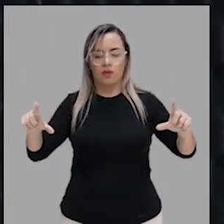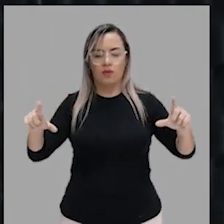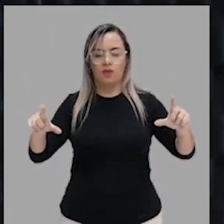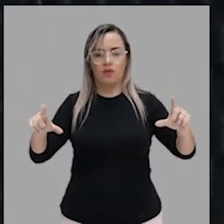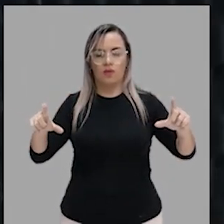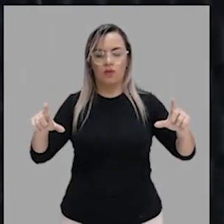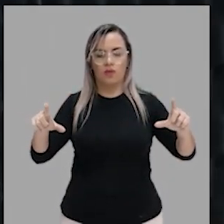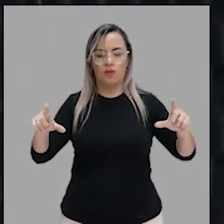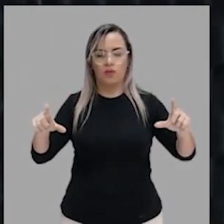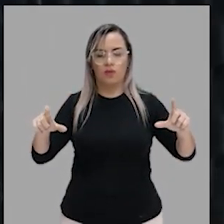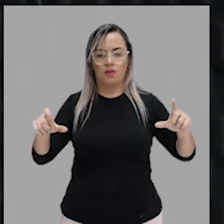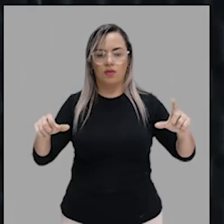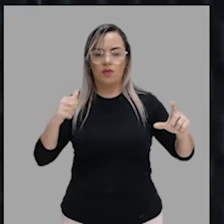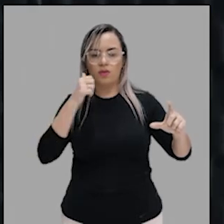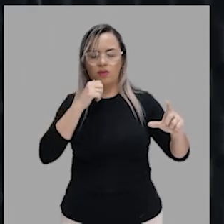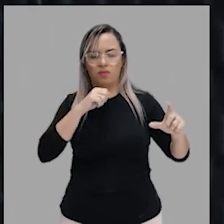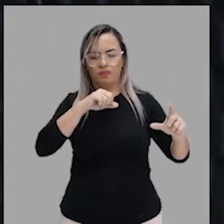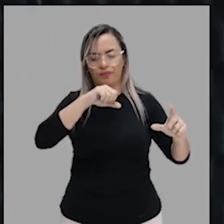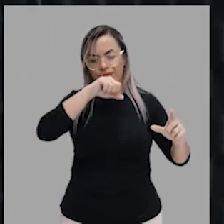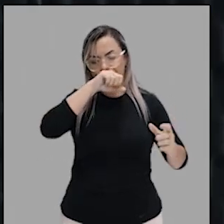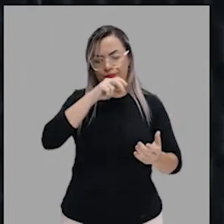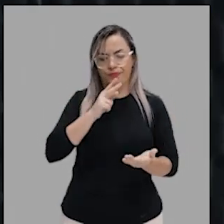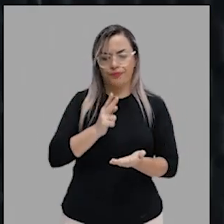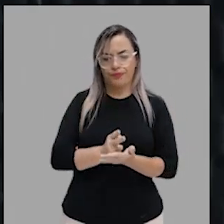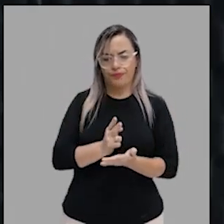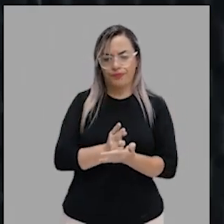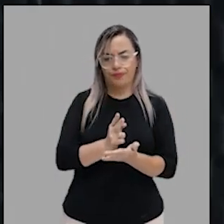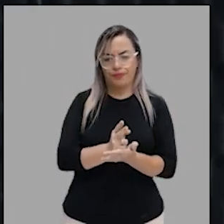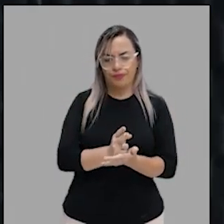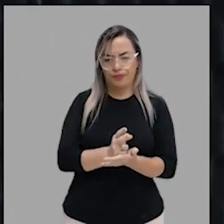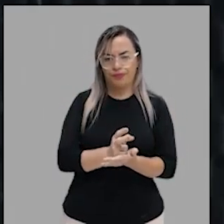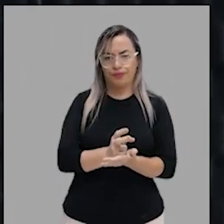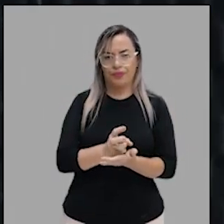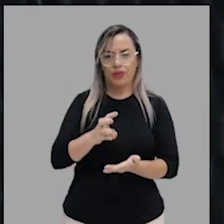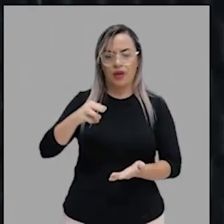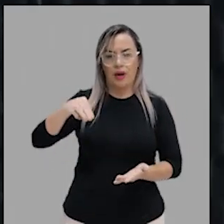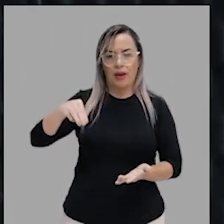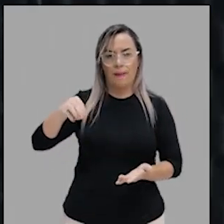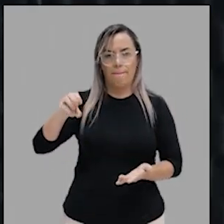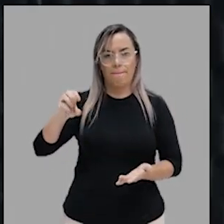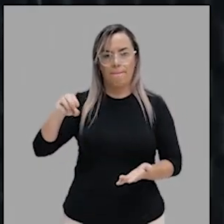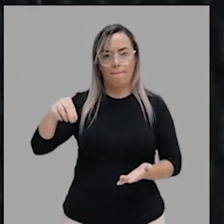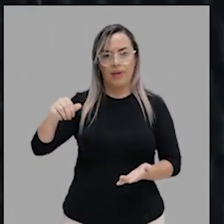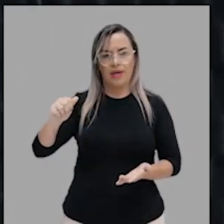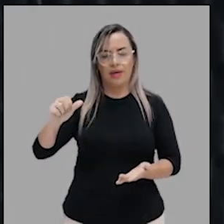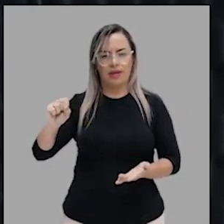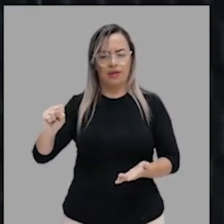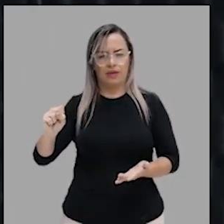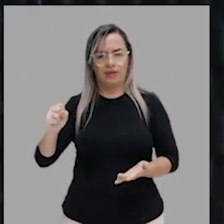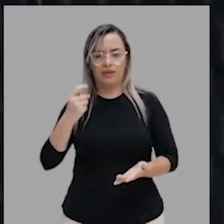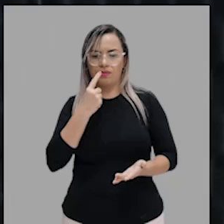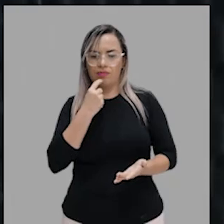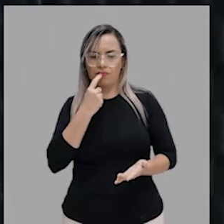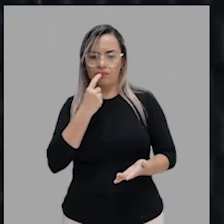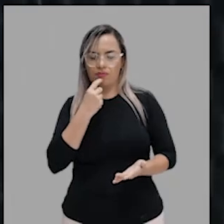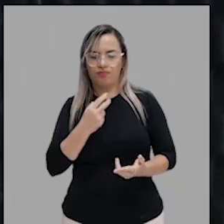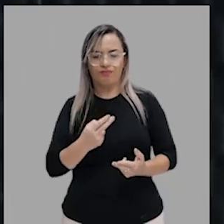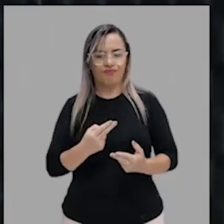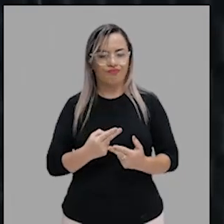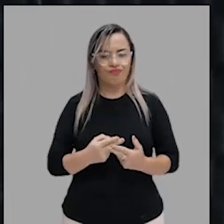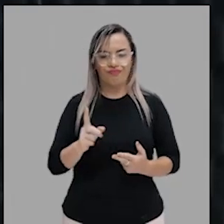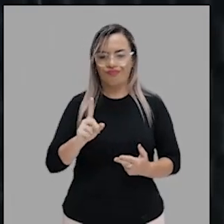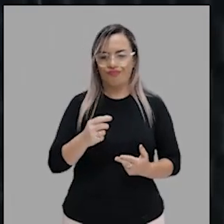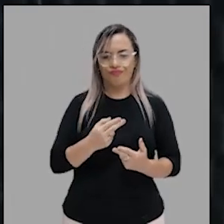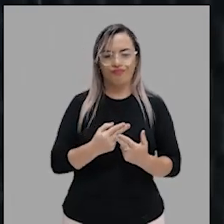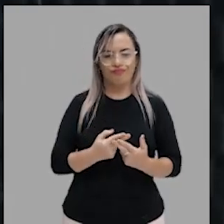com a filha. Já ouviram as pessoas falando desse jeito? Sim, muita gente fala menos. Contudo, a